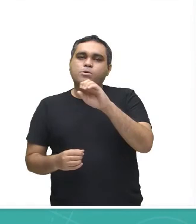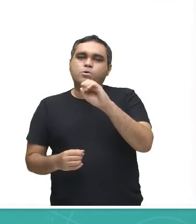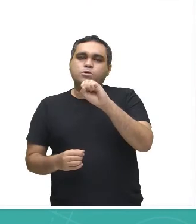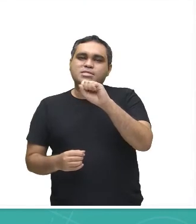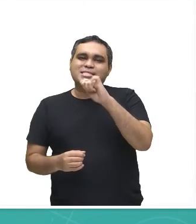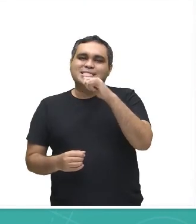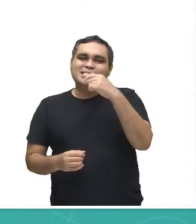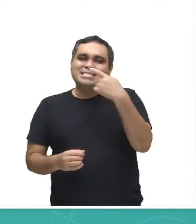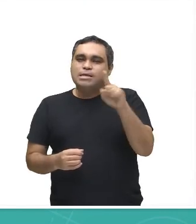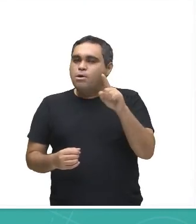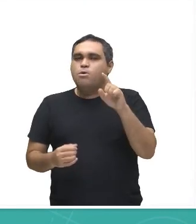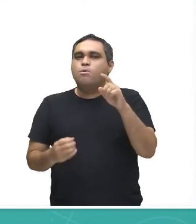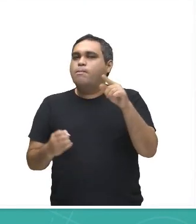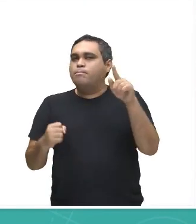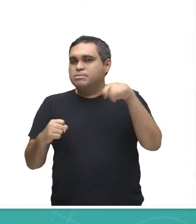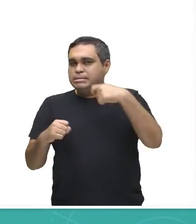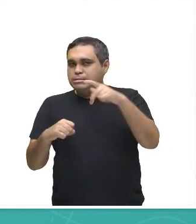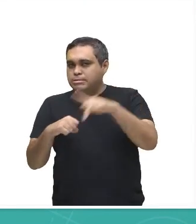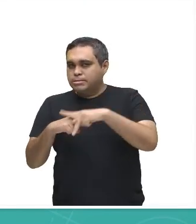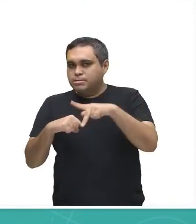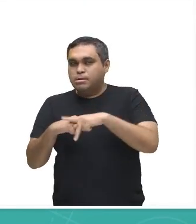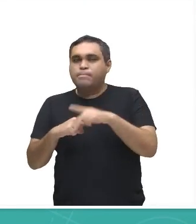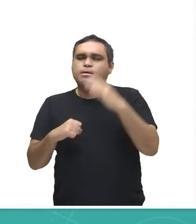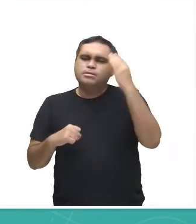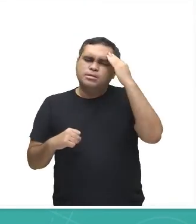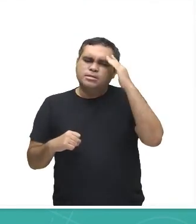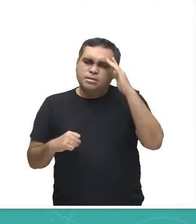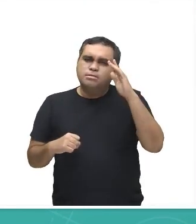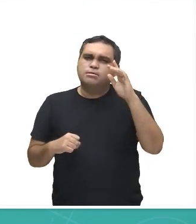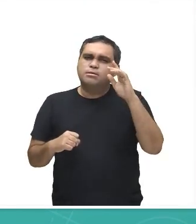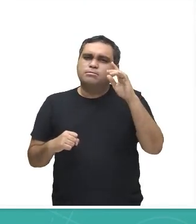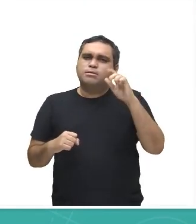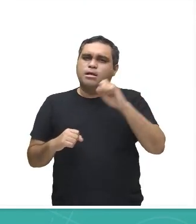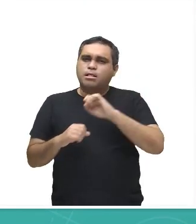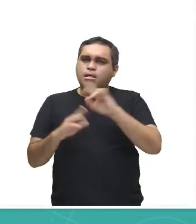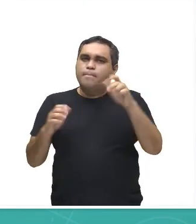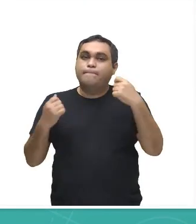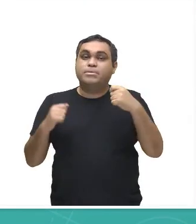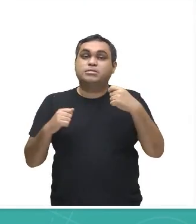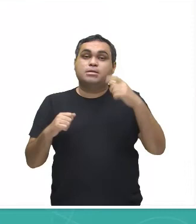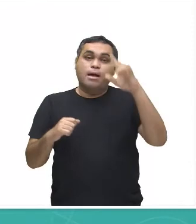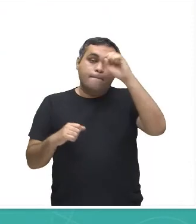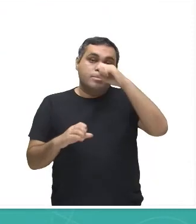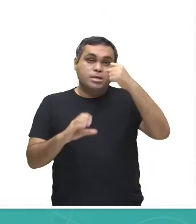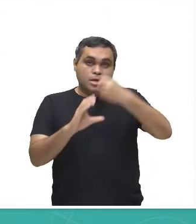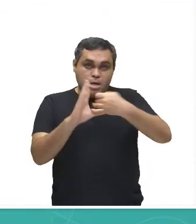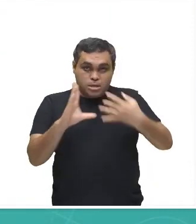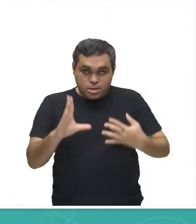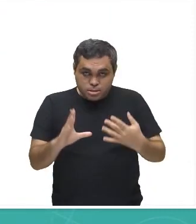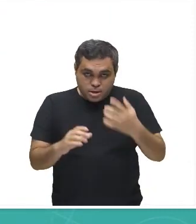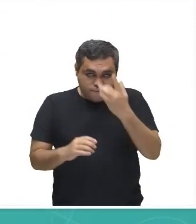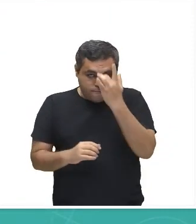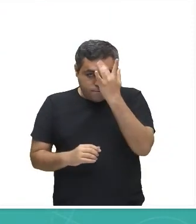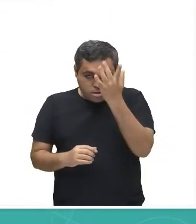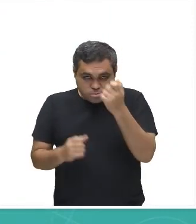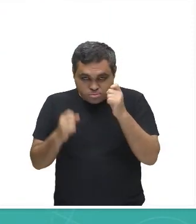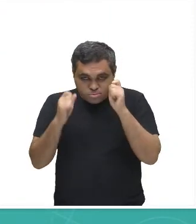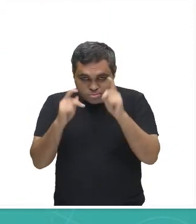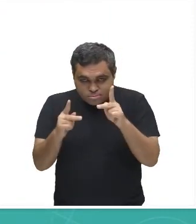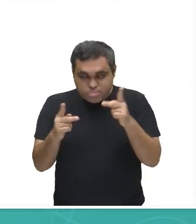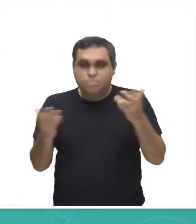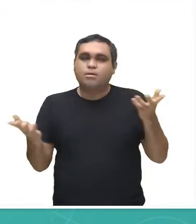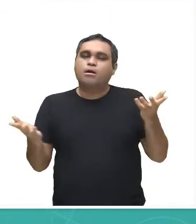entender cada uma delas, só basta você aprender as características, aí fica bem fácil. Eu vou ler aqui para